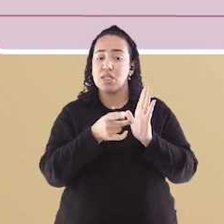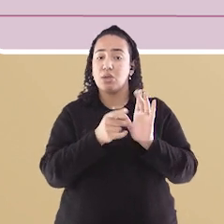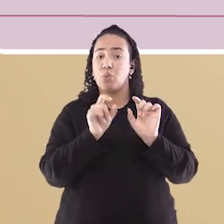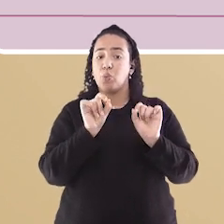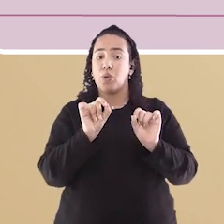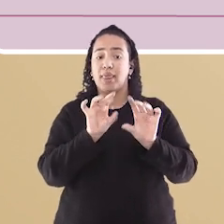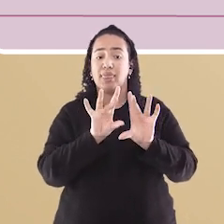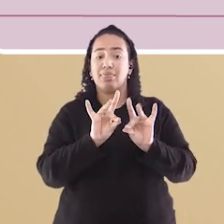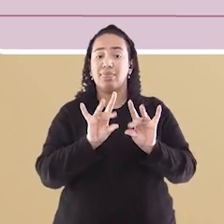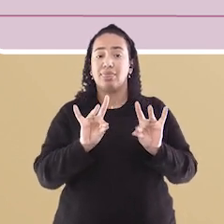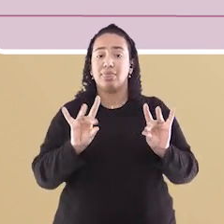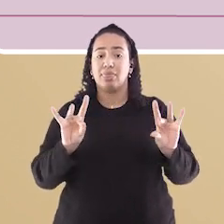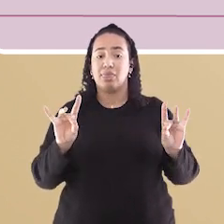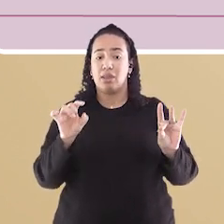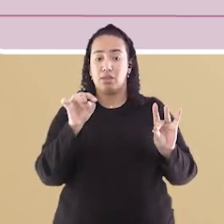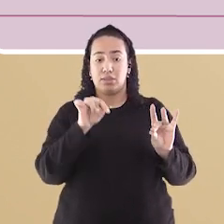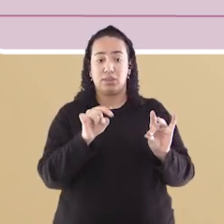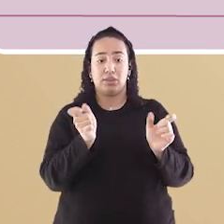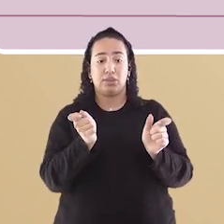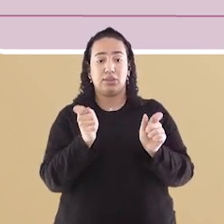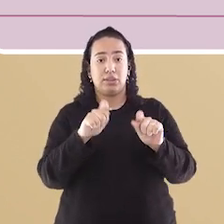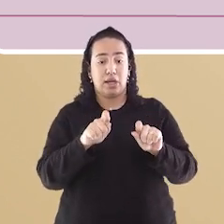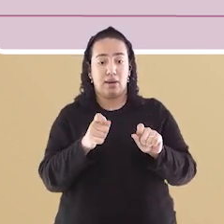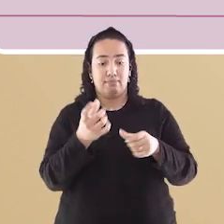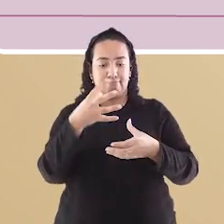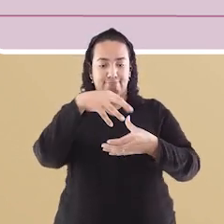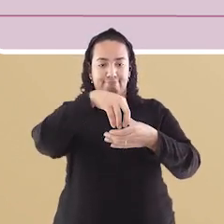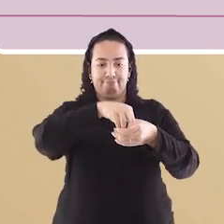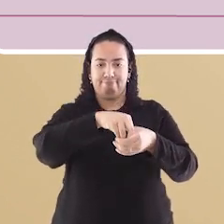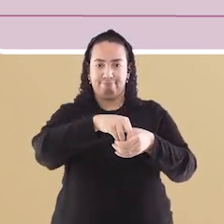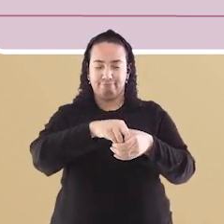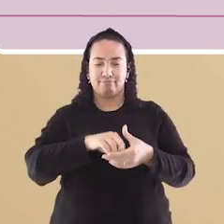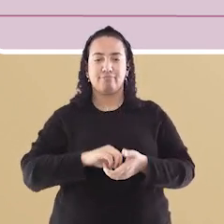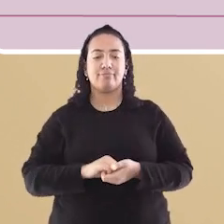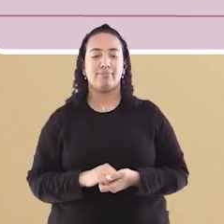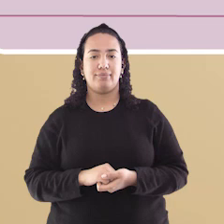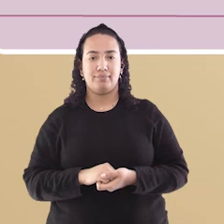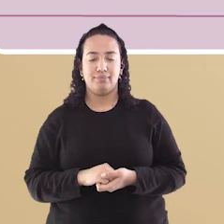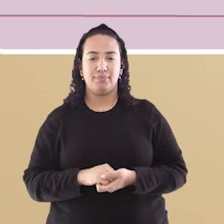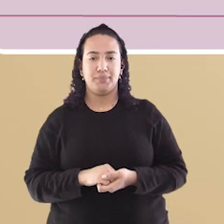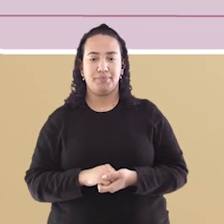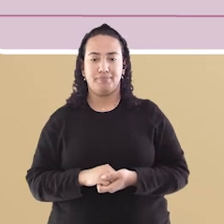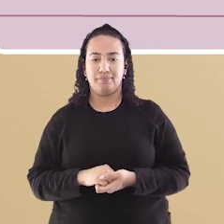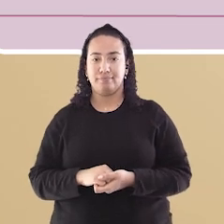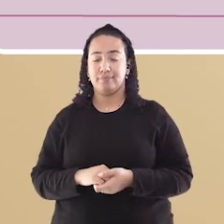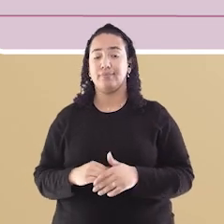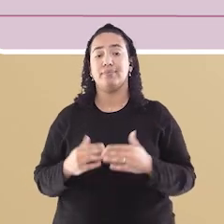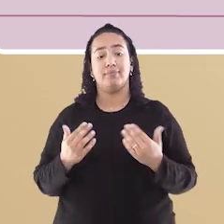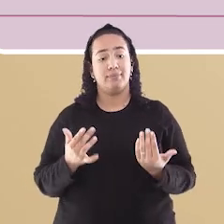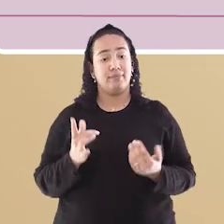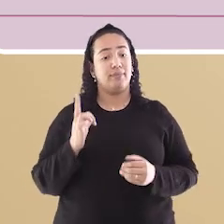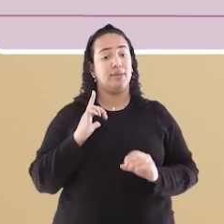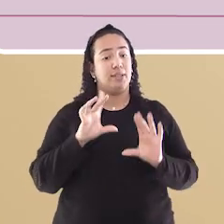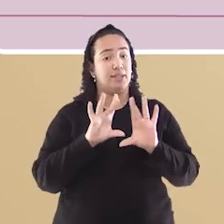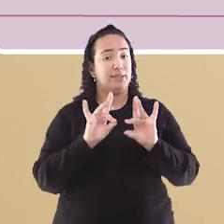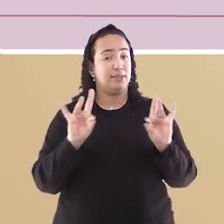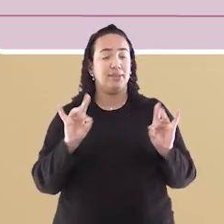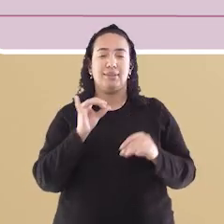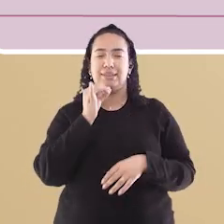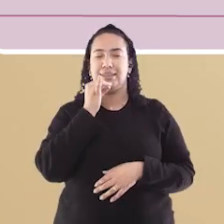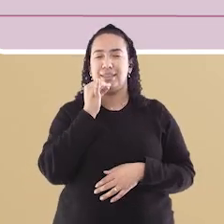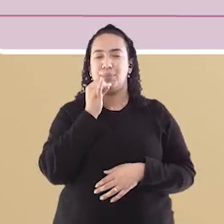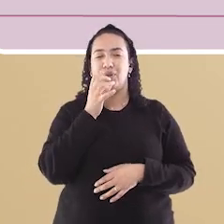de líquido que pode ser acomodado dentro do recipiente. Muitos líquidos, dentre eles o leite,